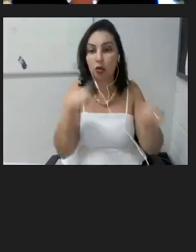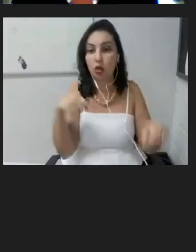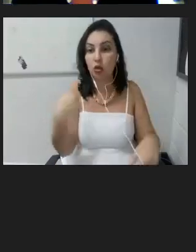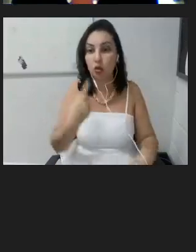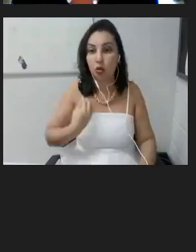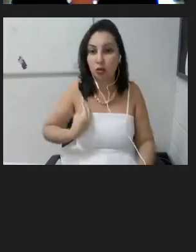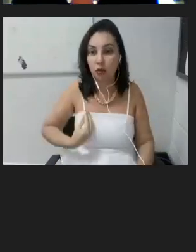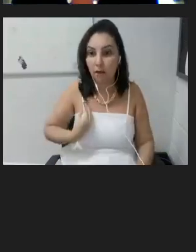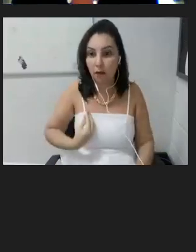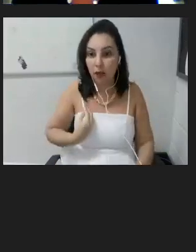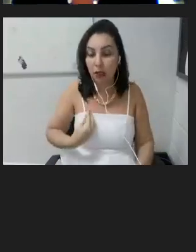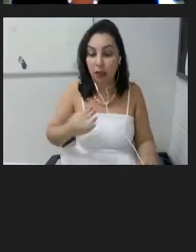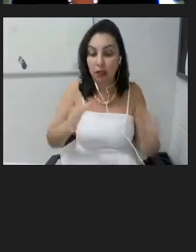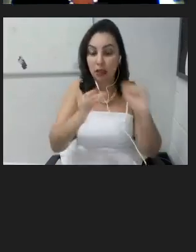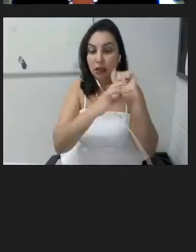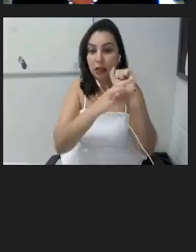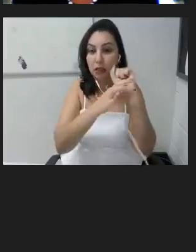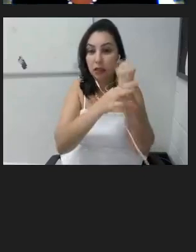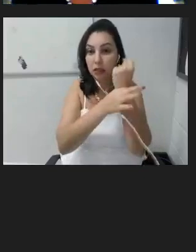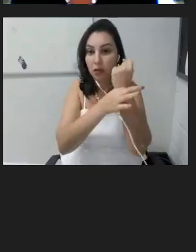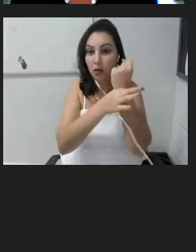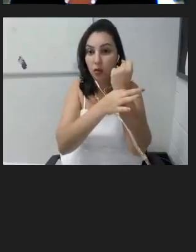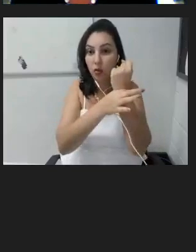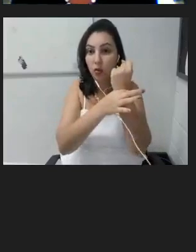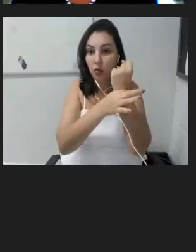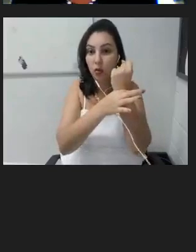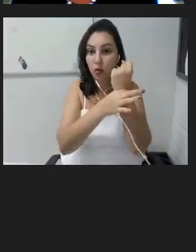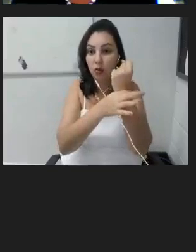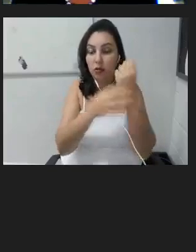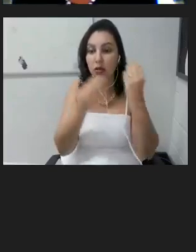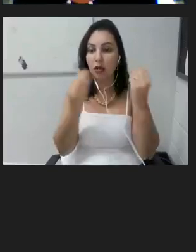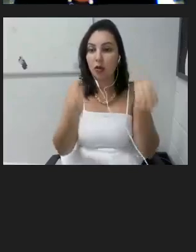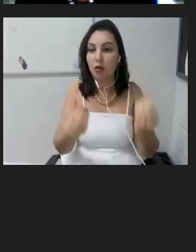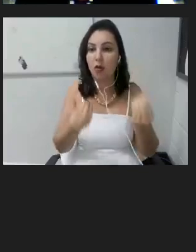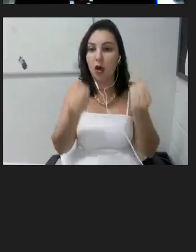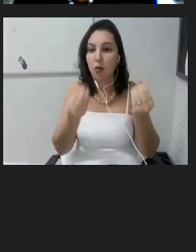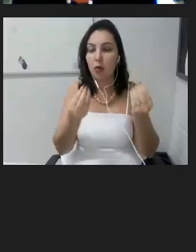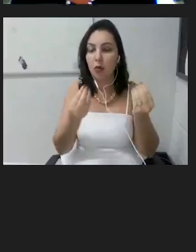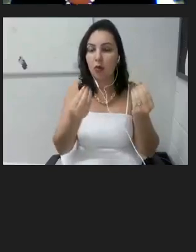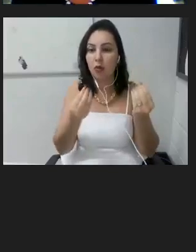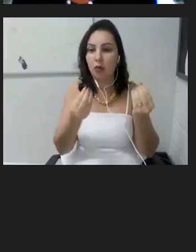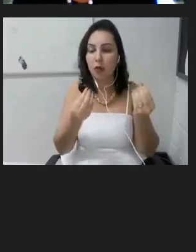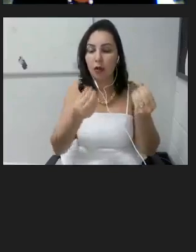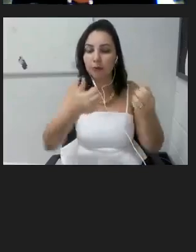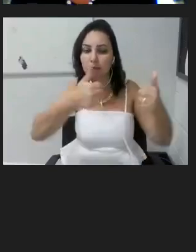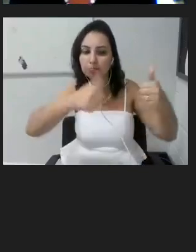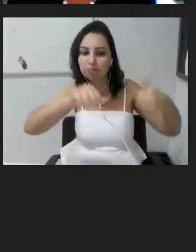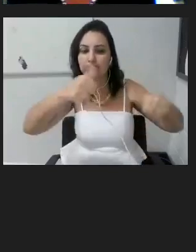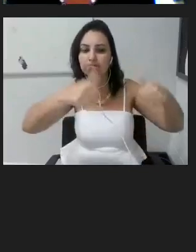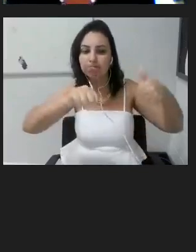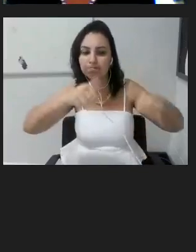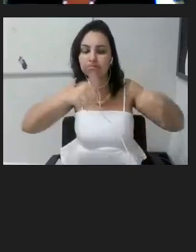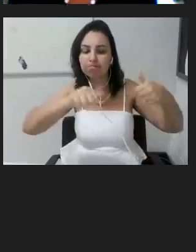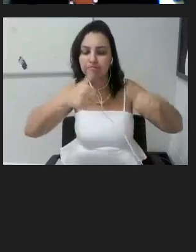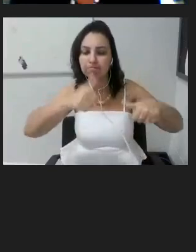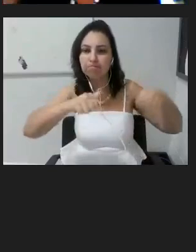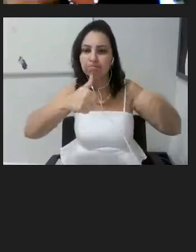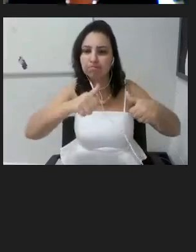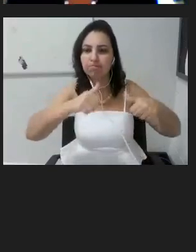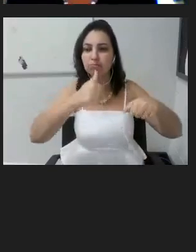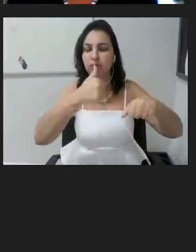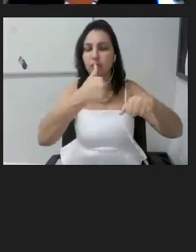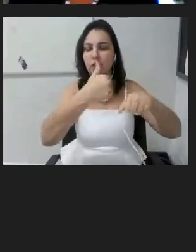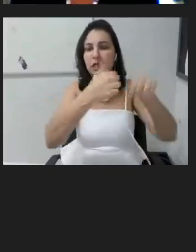esta segurança ela tem que ser o tempo inteiro analisada e reafirmada